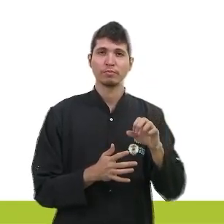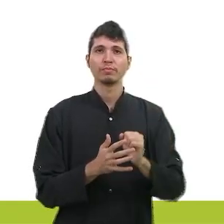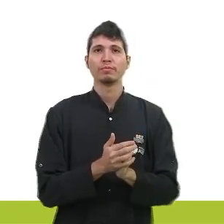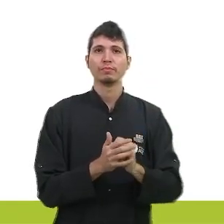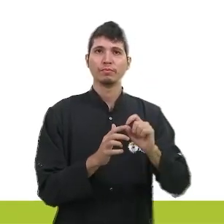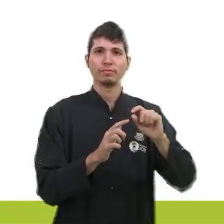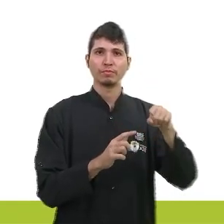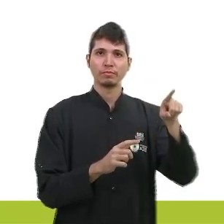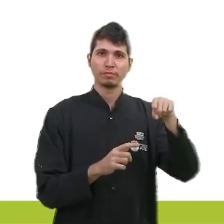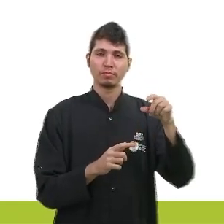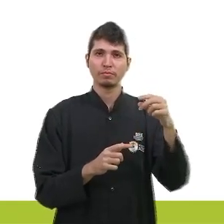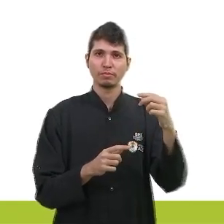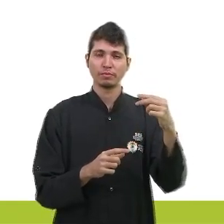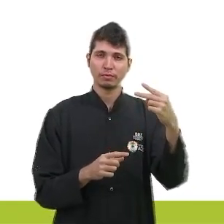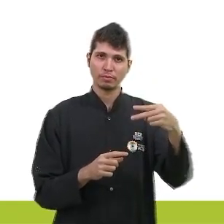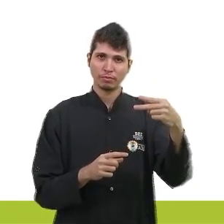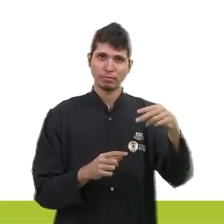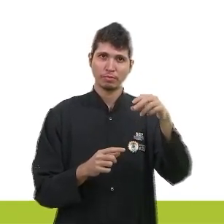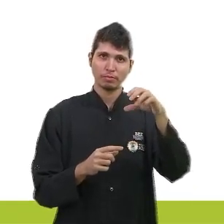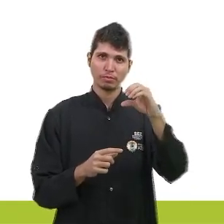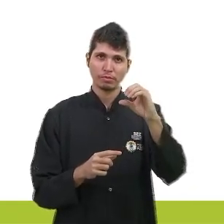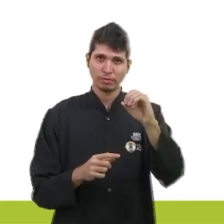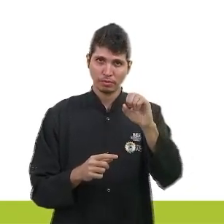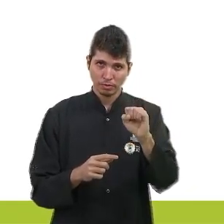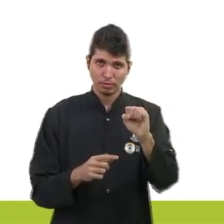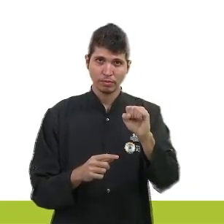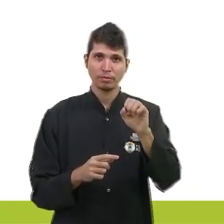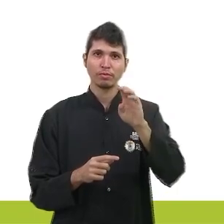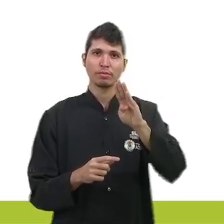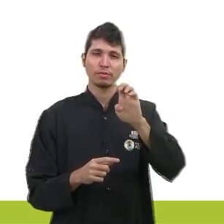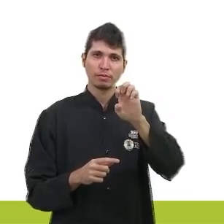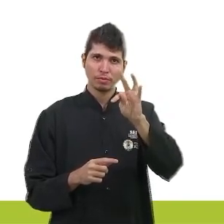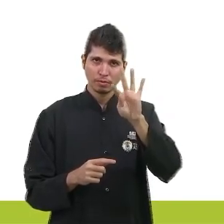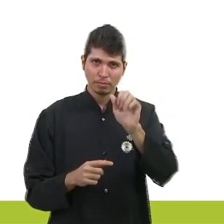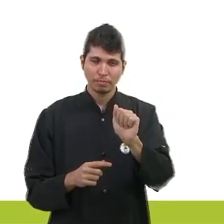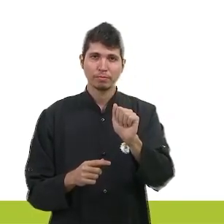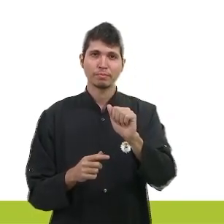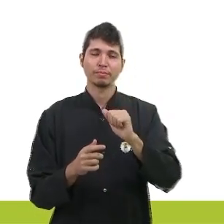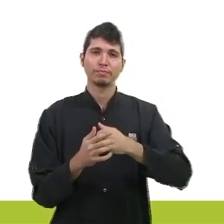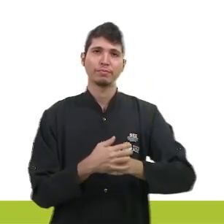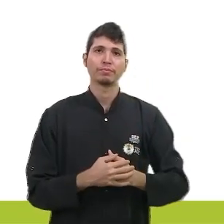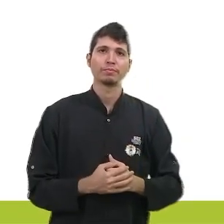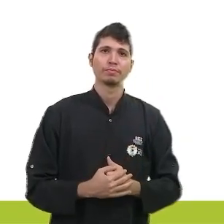beta e seno de beta igual a cosseno de alfa.